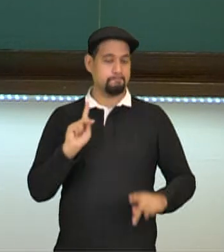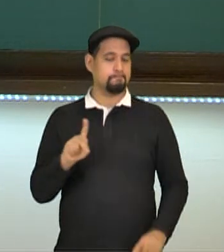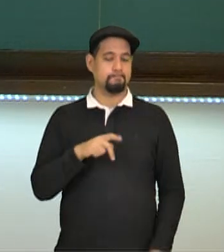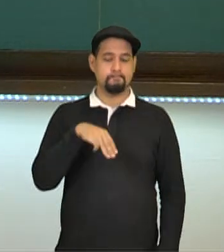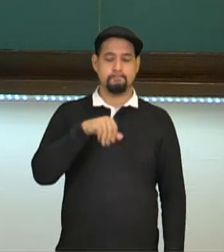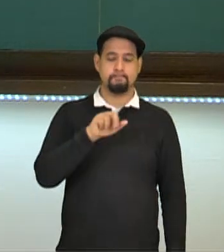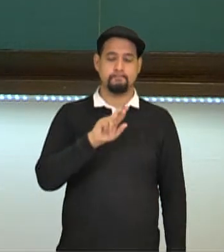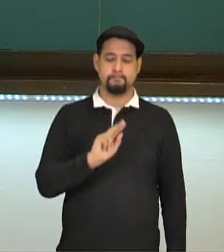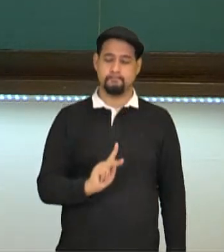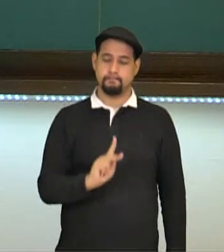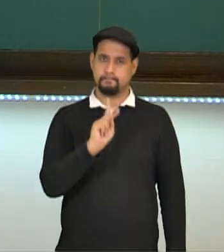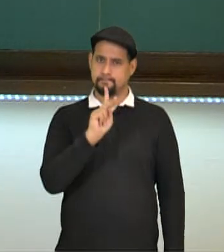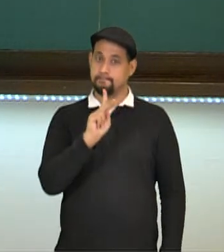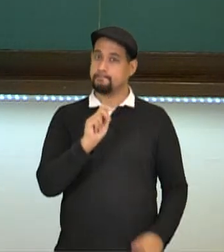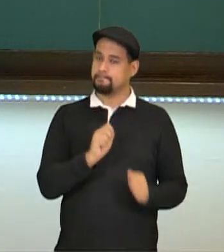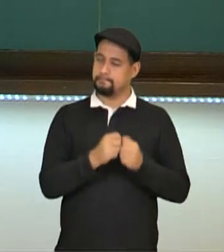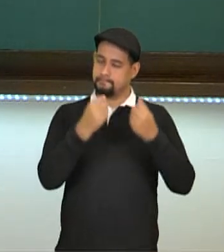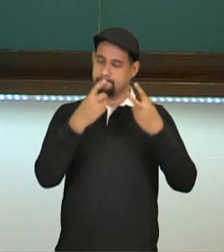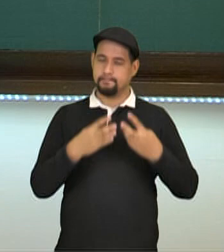Mark e me acompanhe.